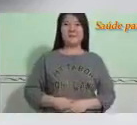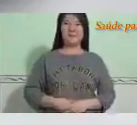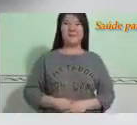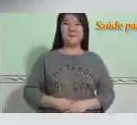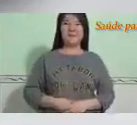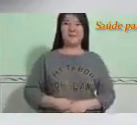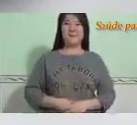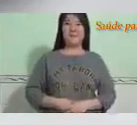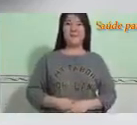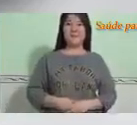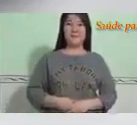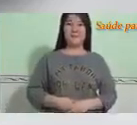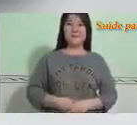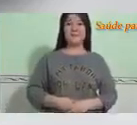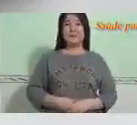resultados.